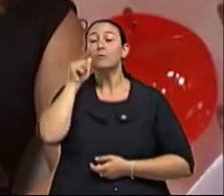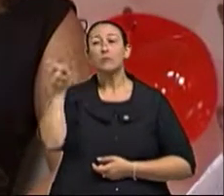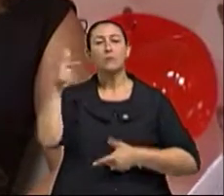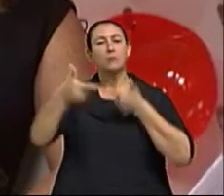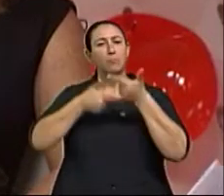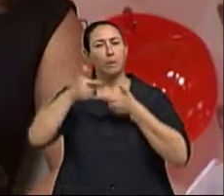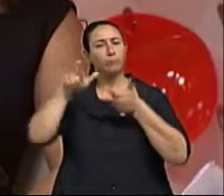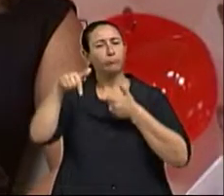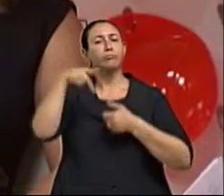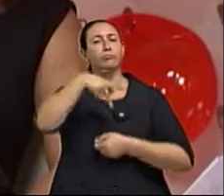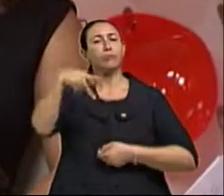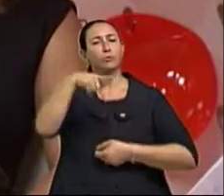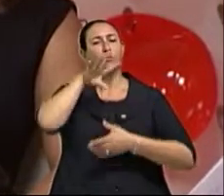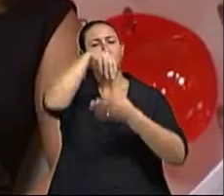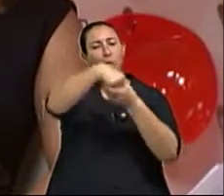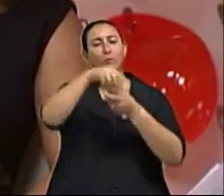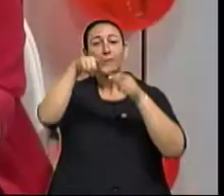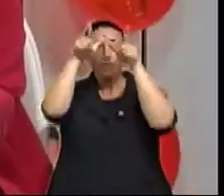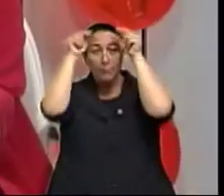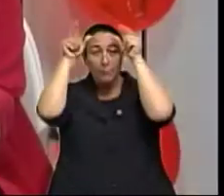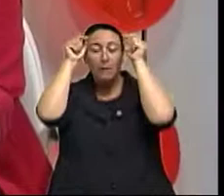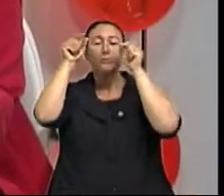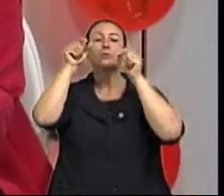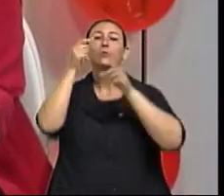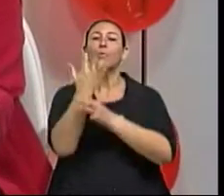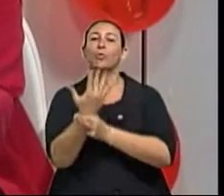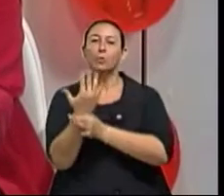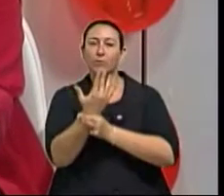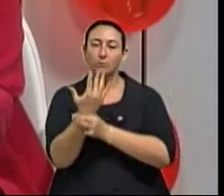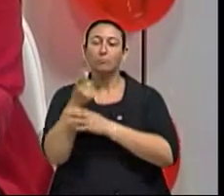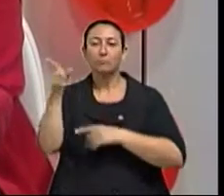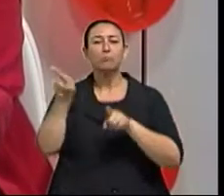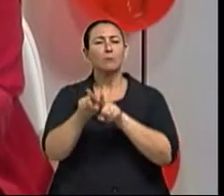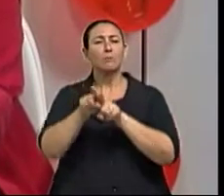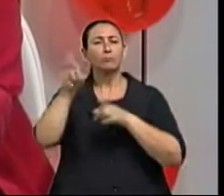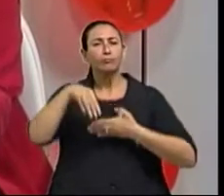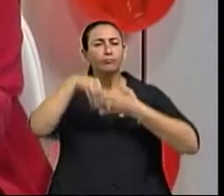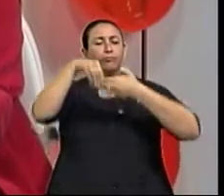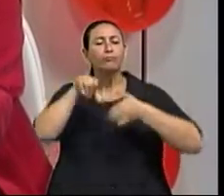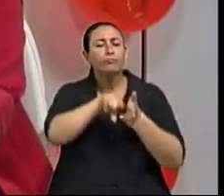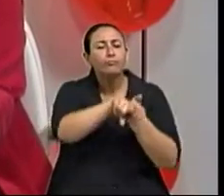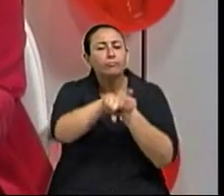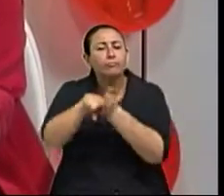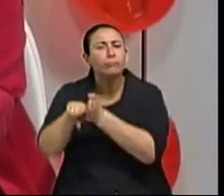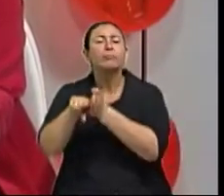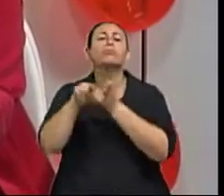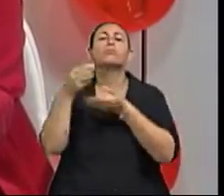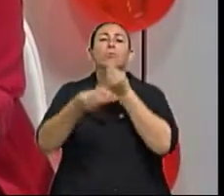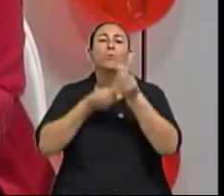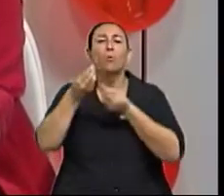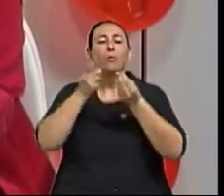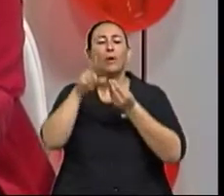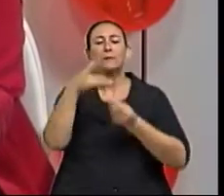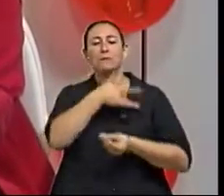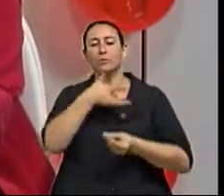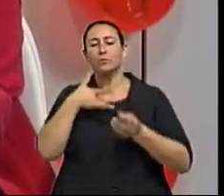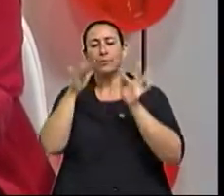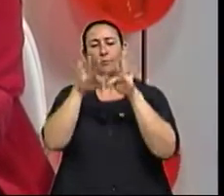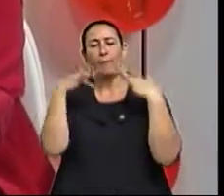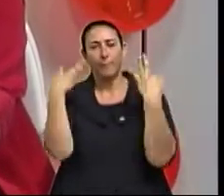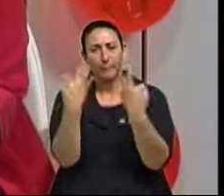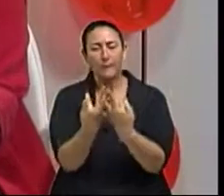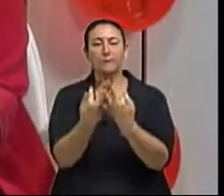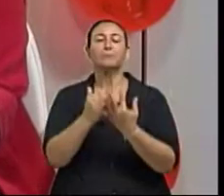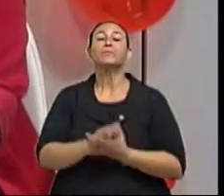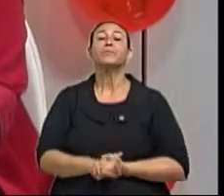também da Faculdade de Enfermagem e vice-líder do Núcleo de Estudos em Educação e Saúde na Família e Comunidade